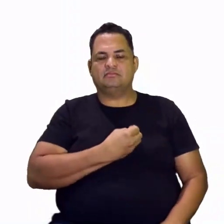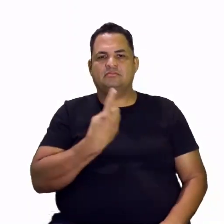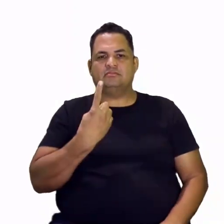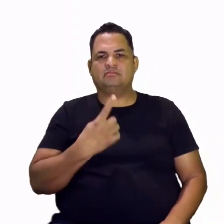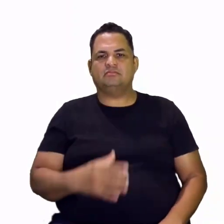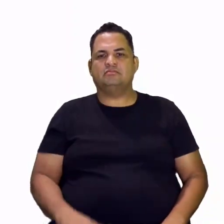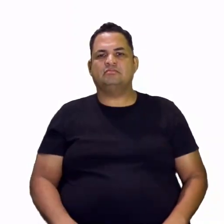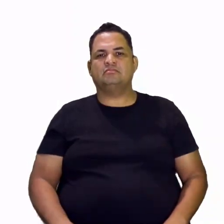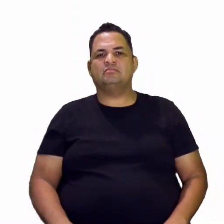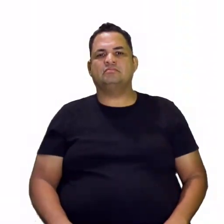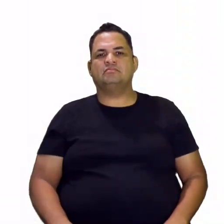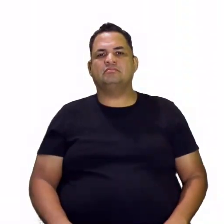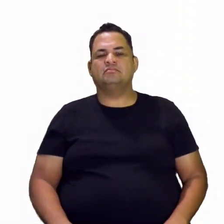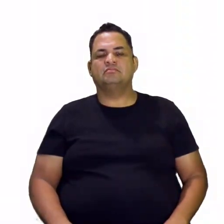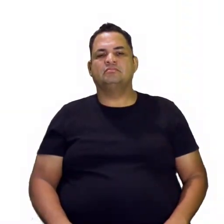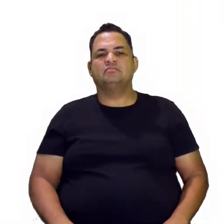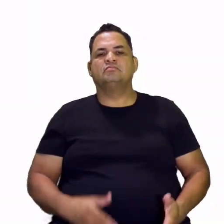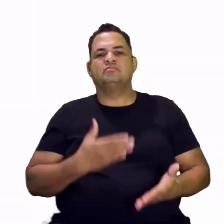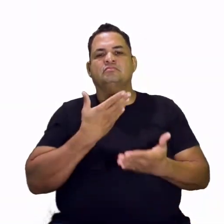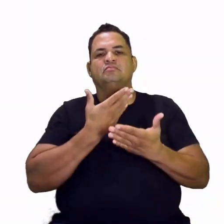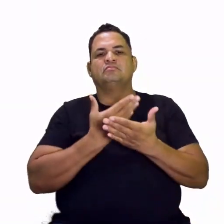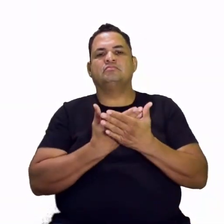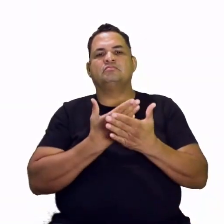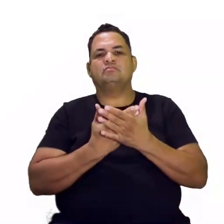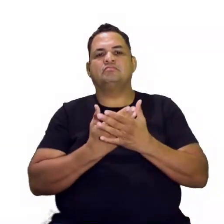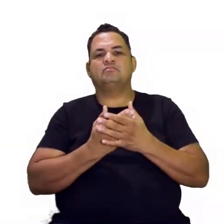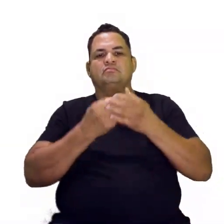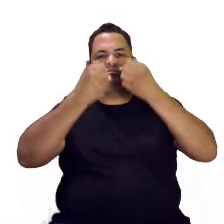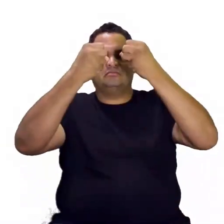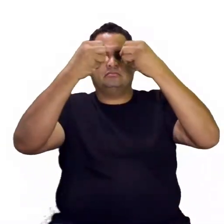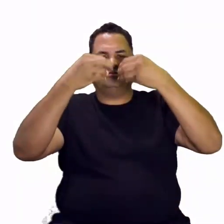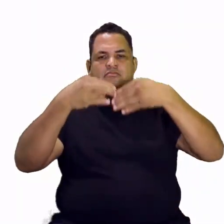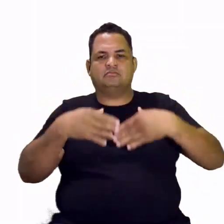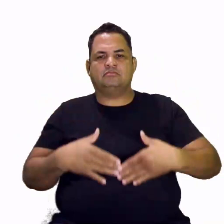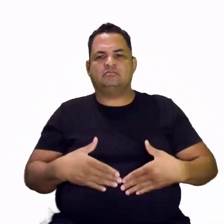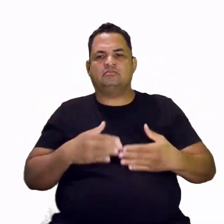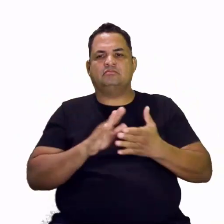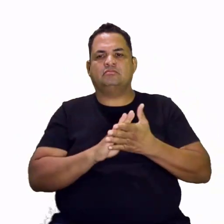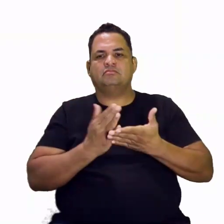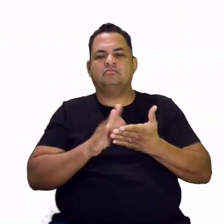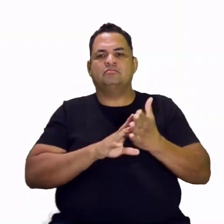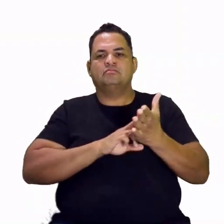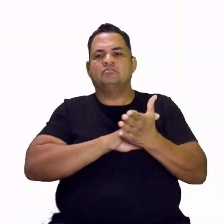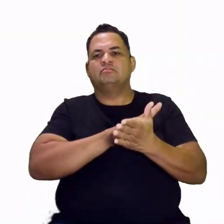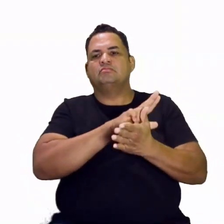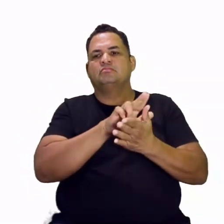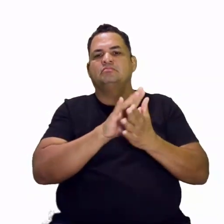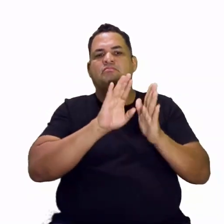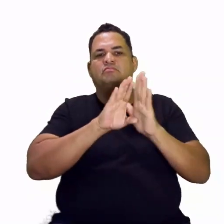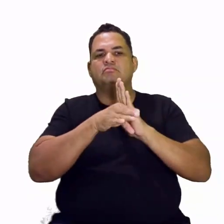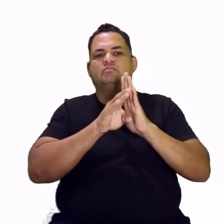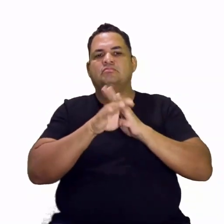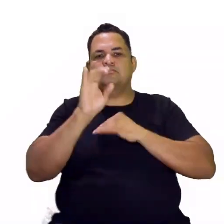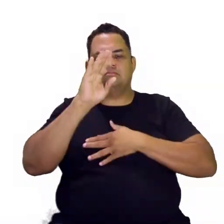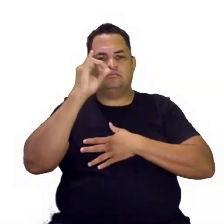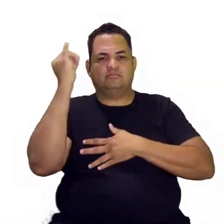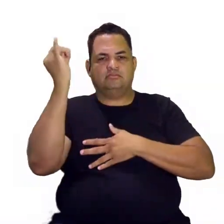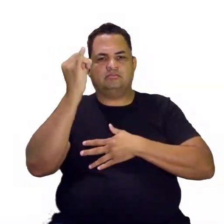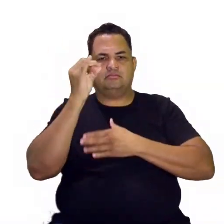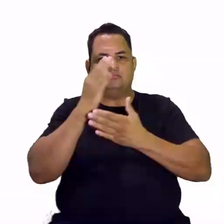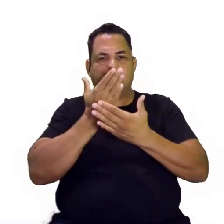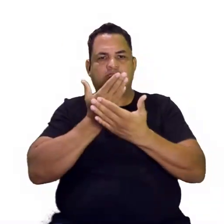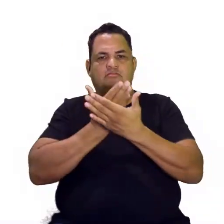diz o seguinte. A aula exposta tratou de diversos conceitos relevantes para o estudo